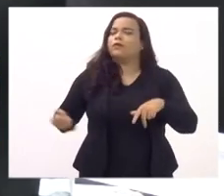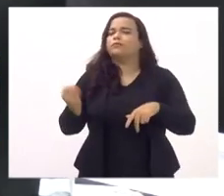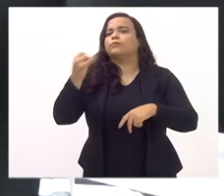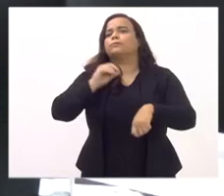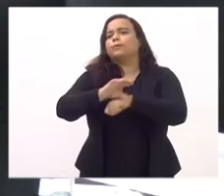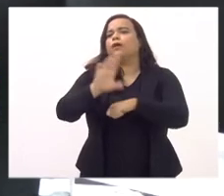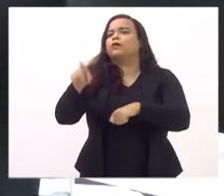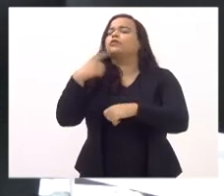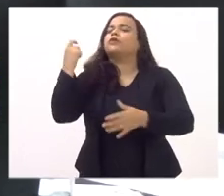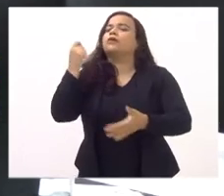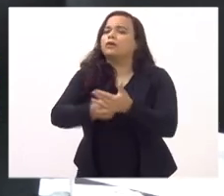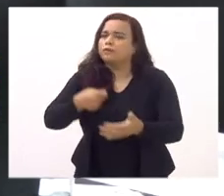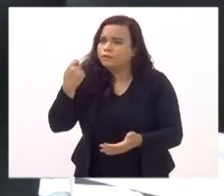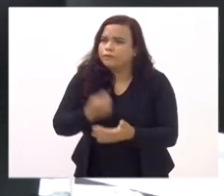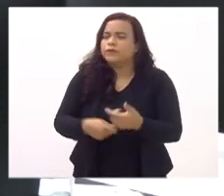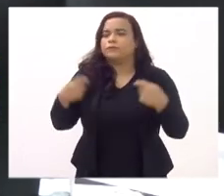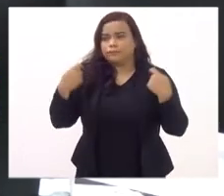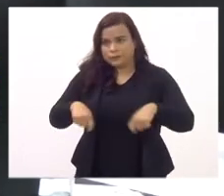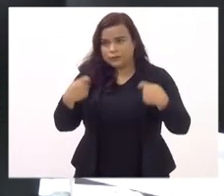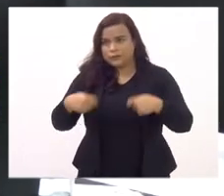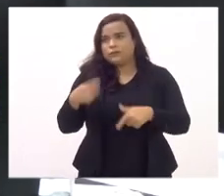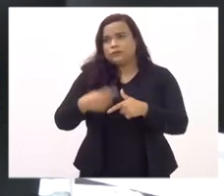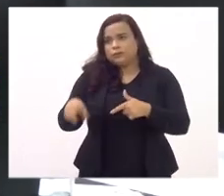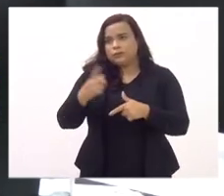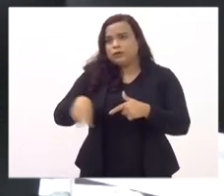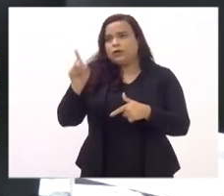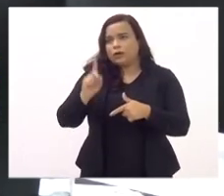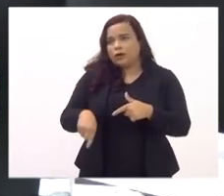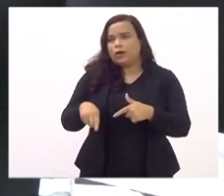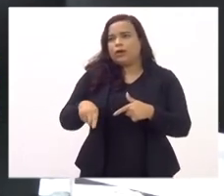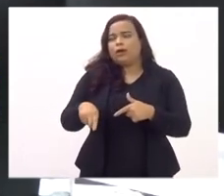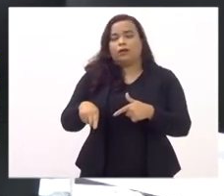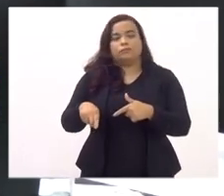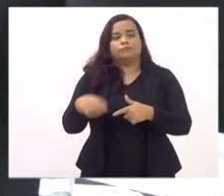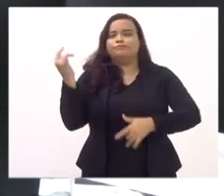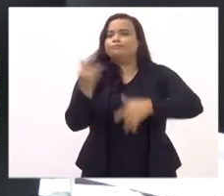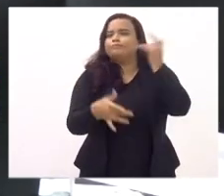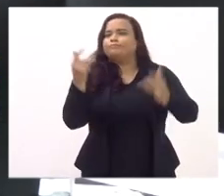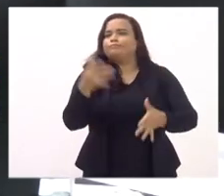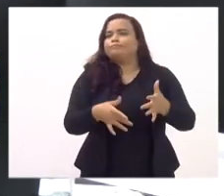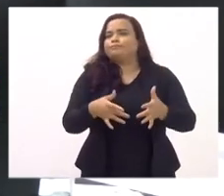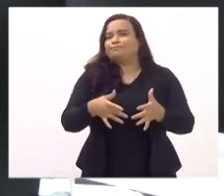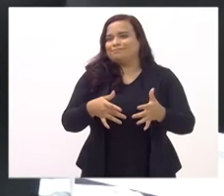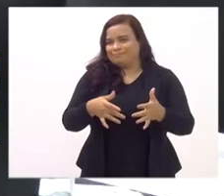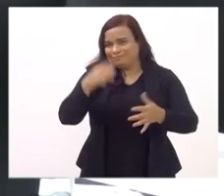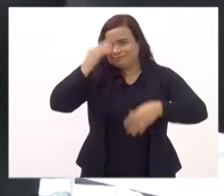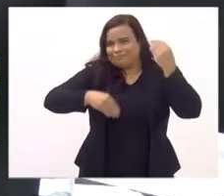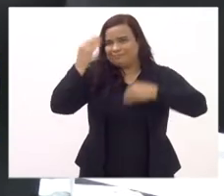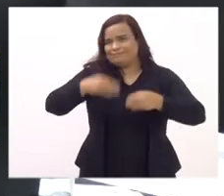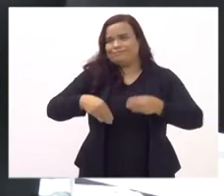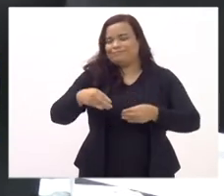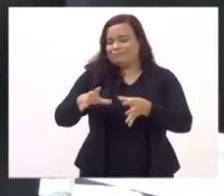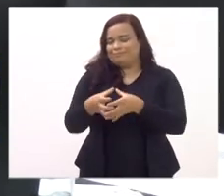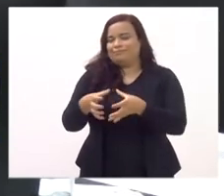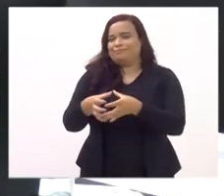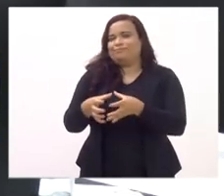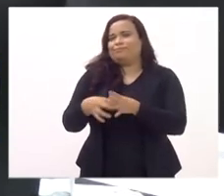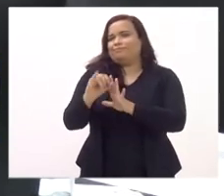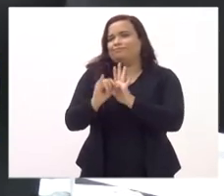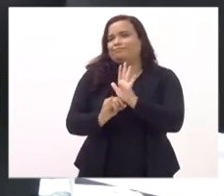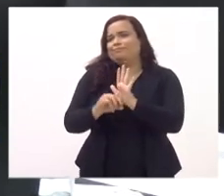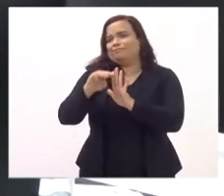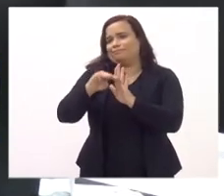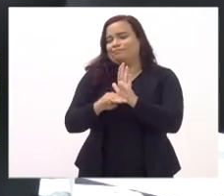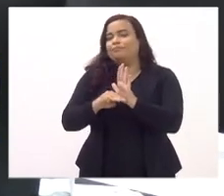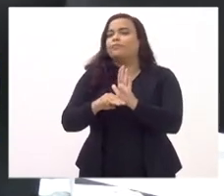que enfrentar um problema chamado índice de evasão. É importante que o Estado entenda isso. Porque não tem